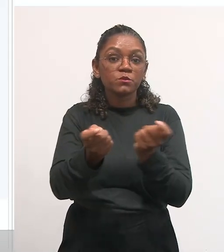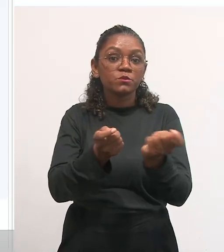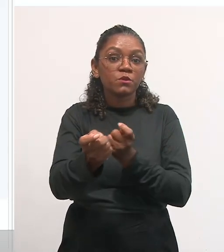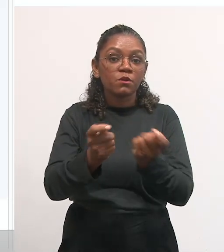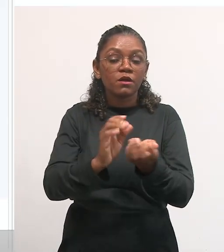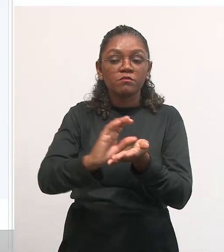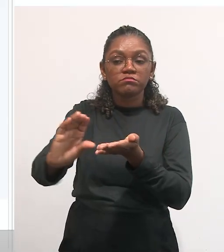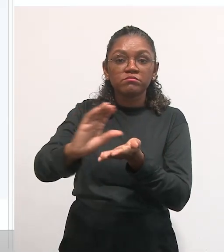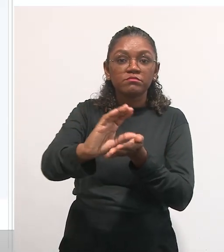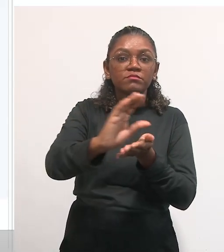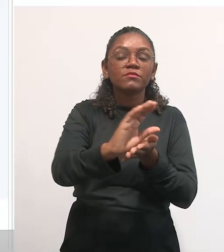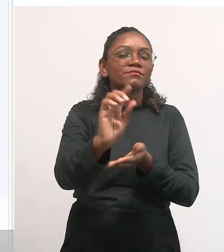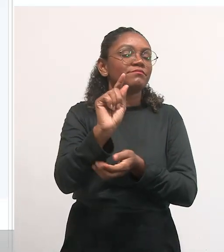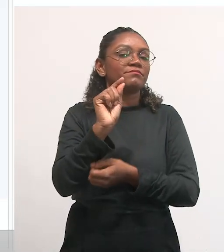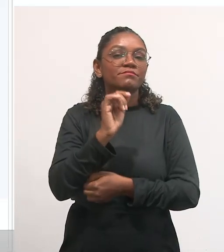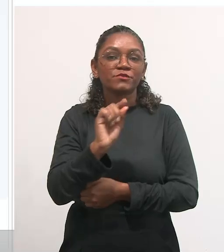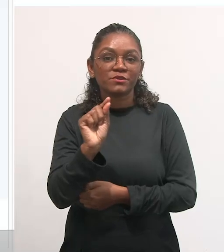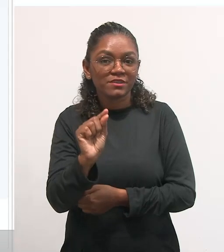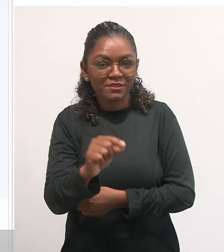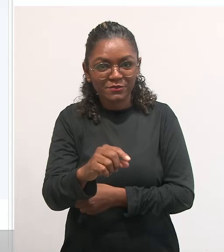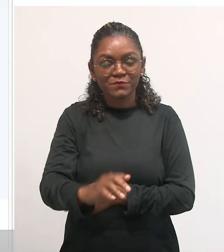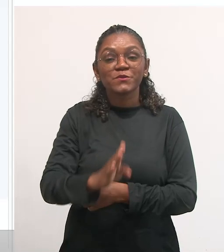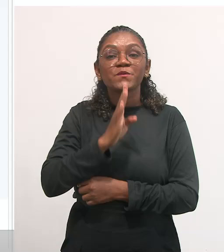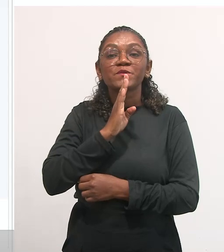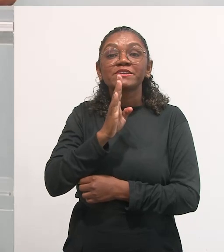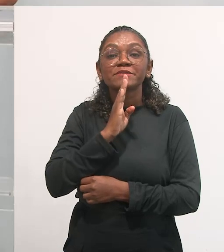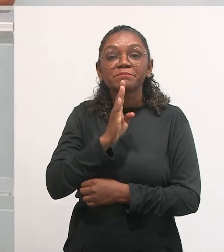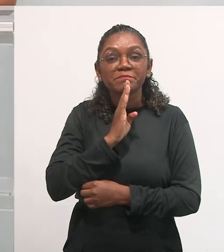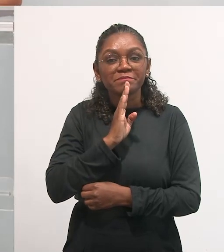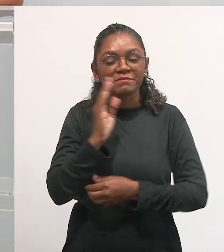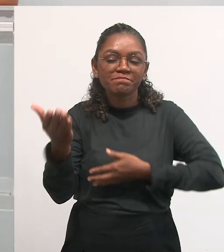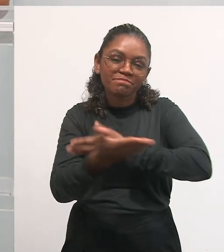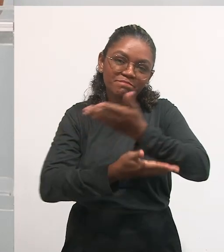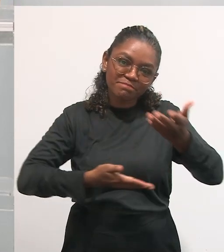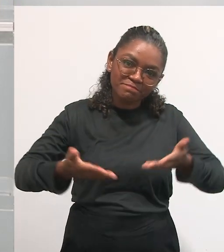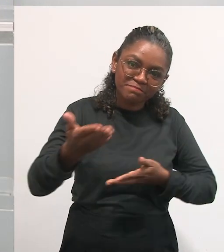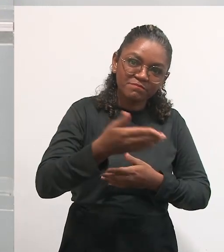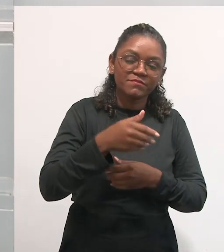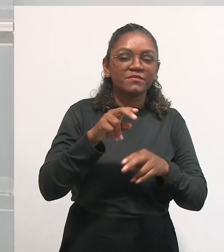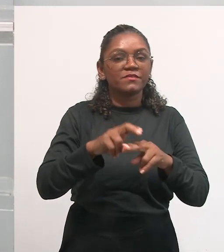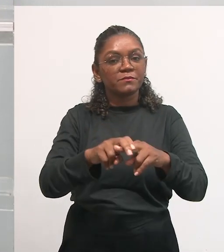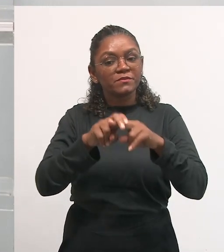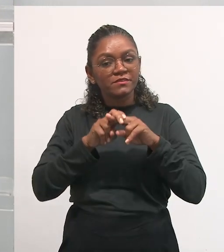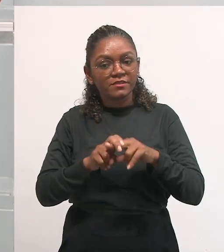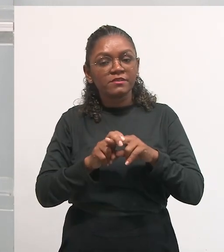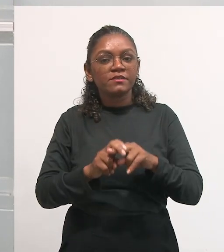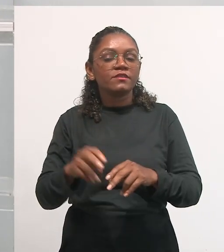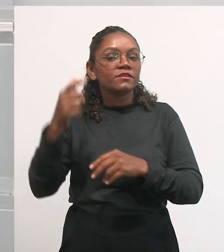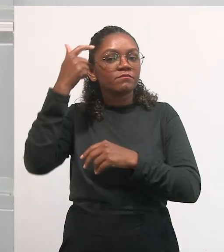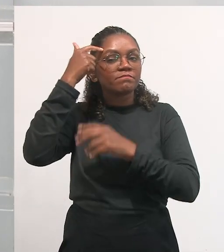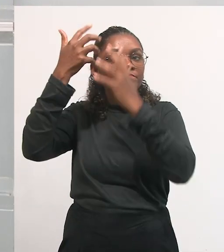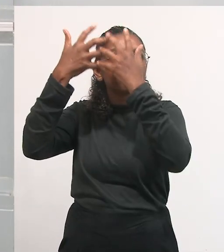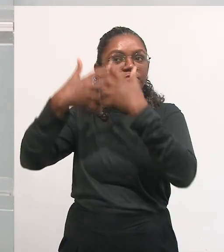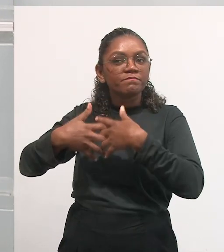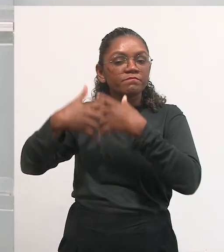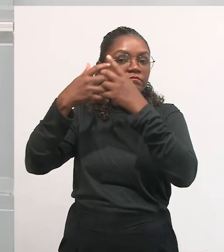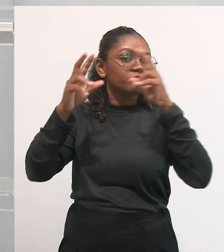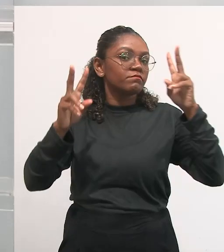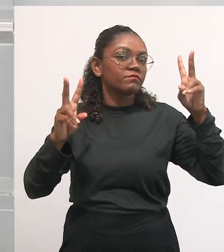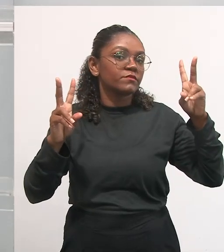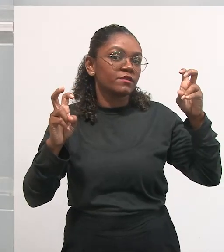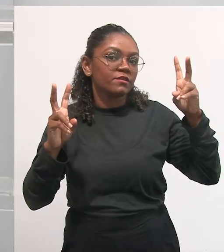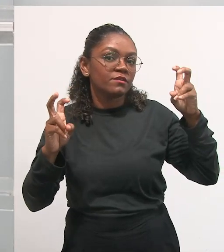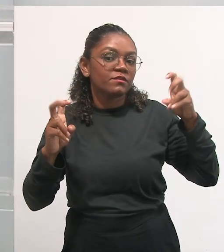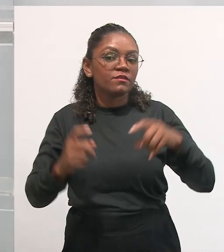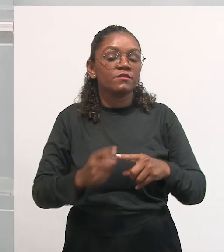distribuição do conhecimento então para a o Michael Apple ele faz uma reflexão bastante crítica sobre currículo